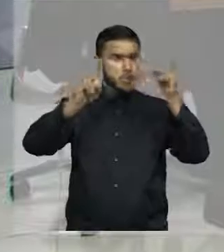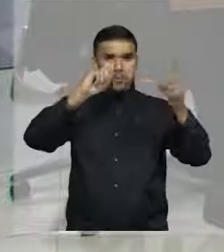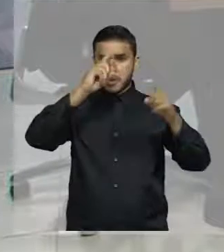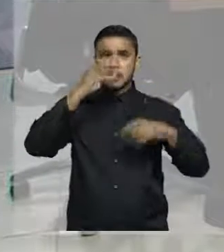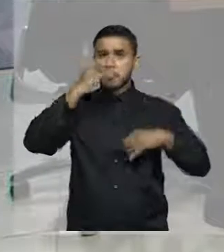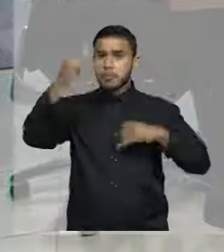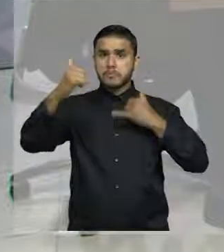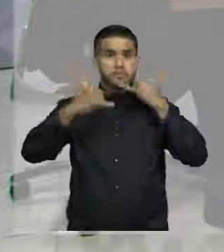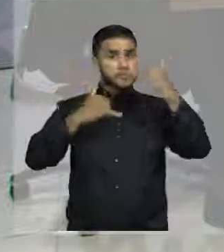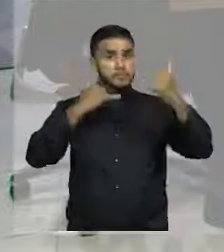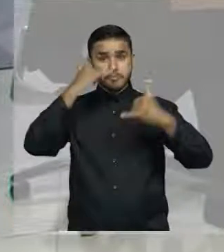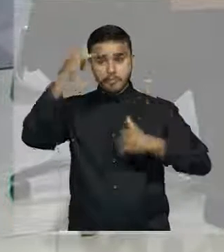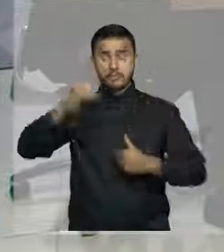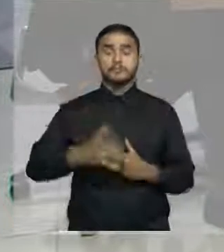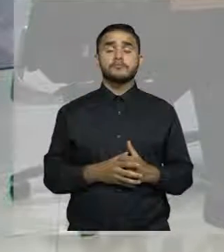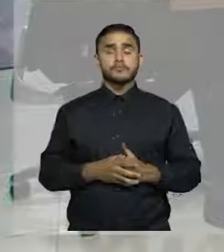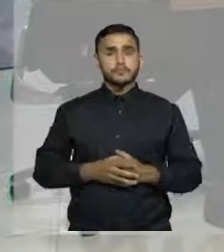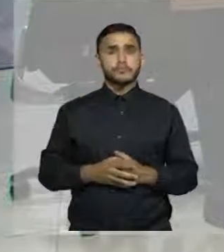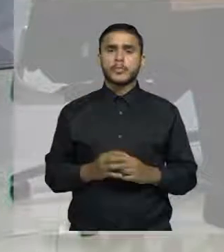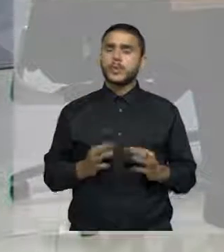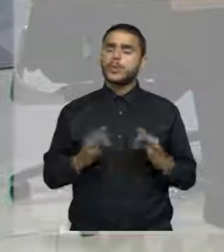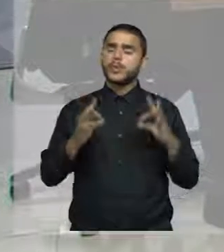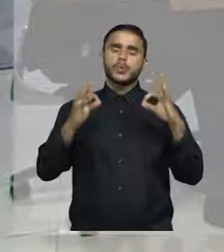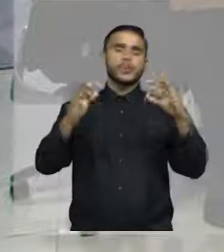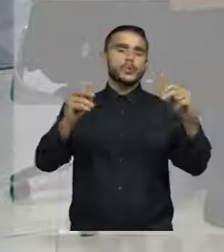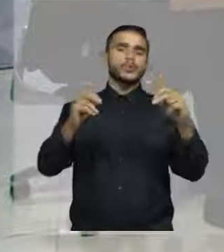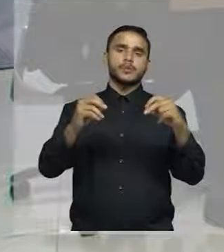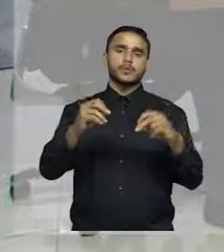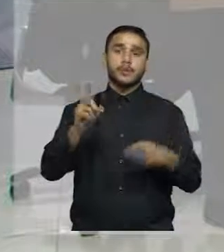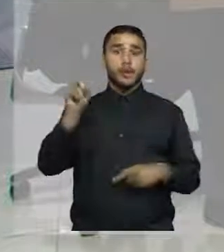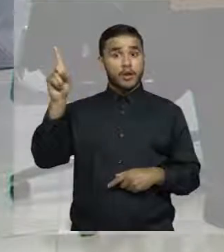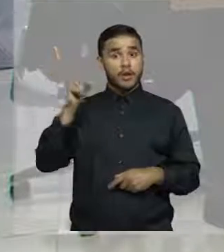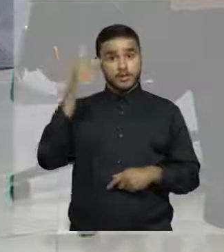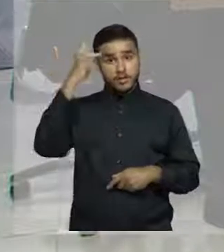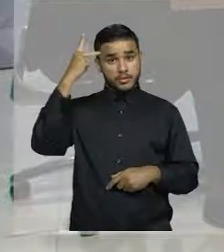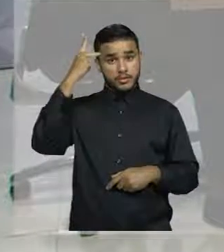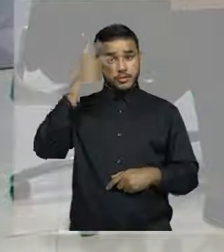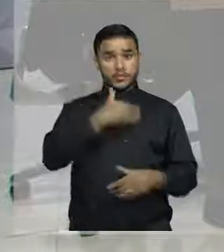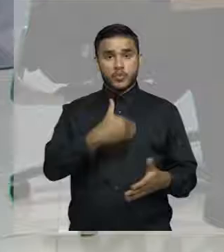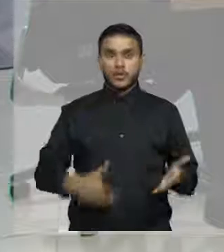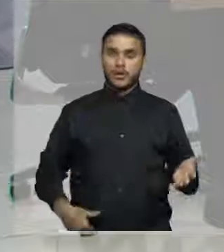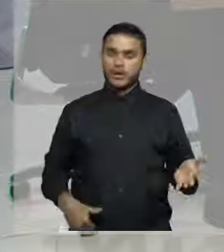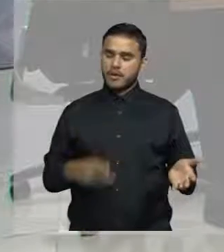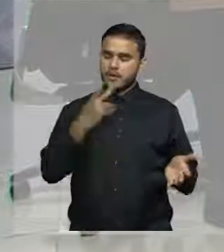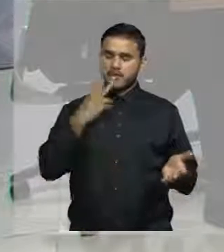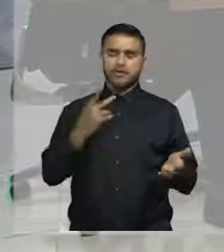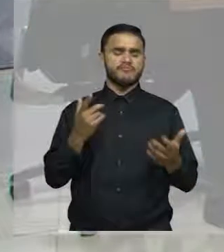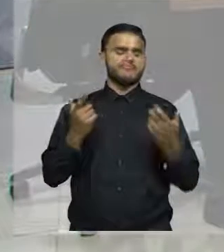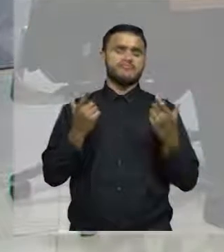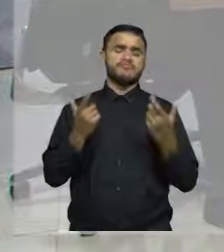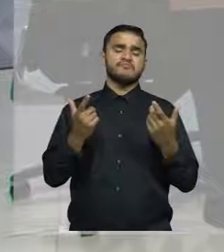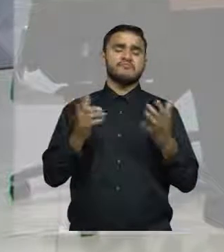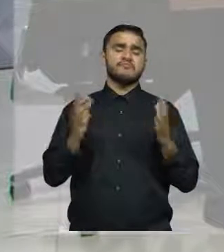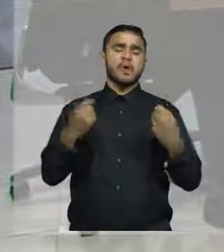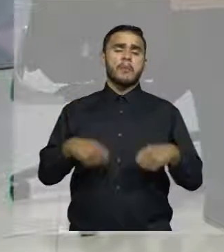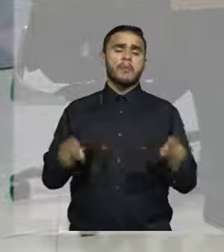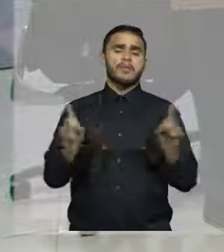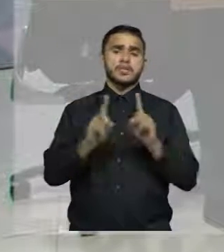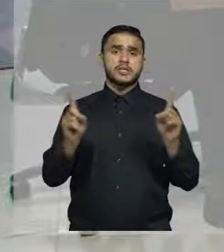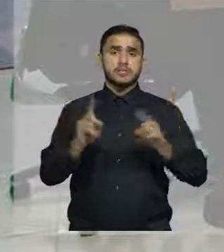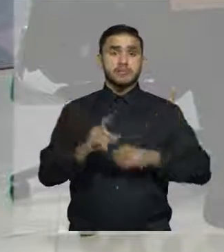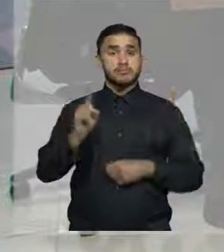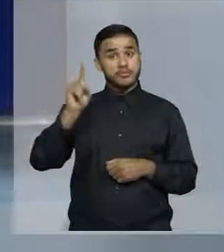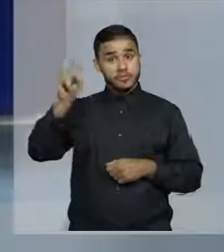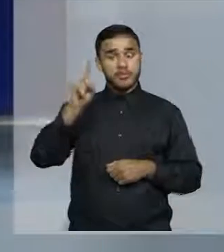obstante todos esses fatos, o governador de São Paulo nega a existência lá em São Paulo. O governador do